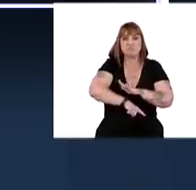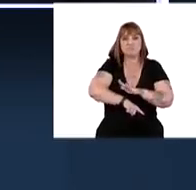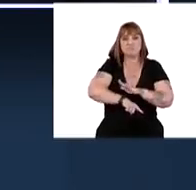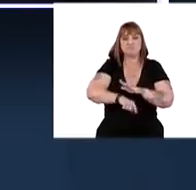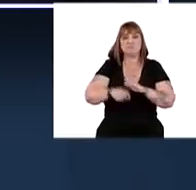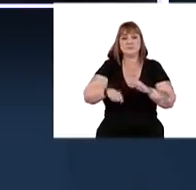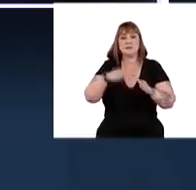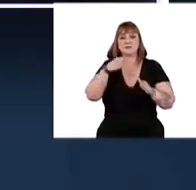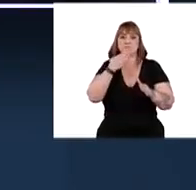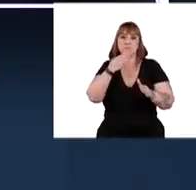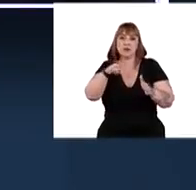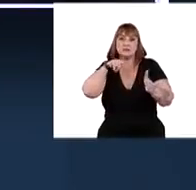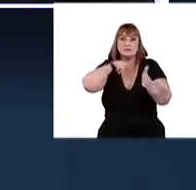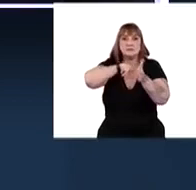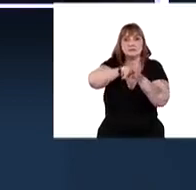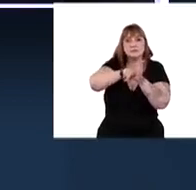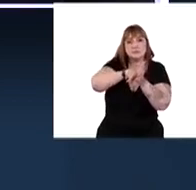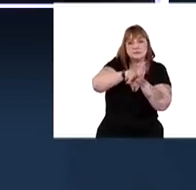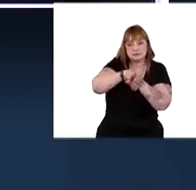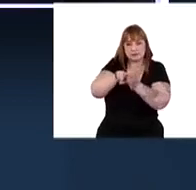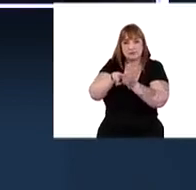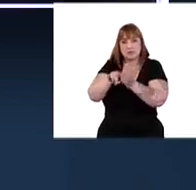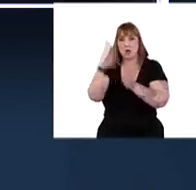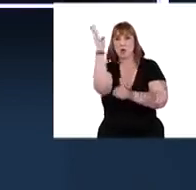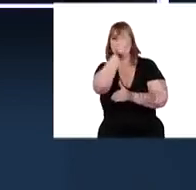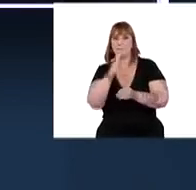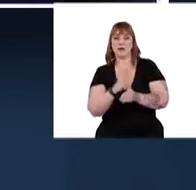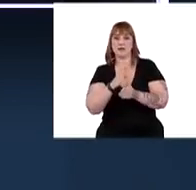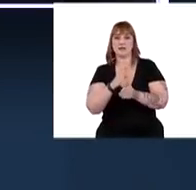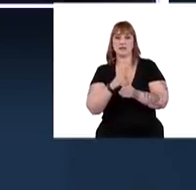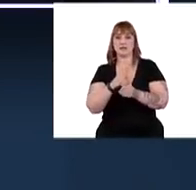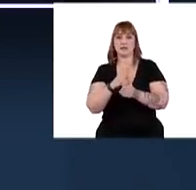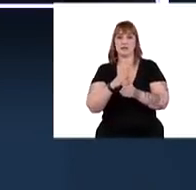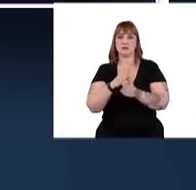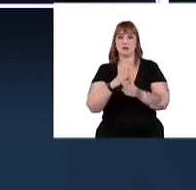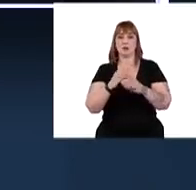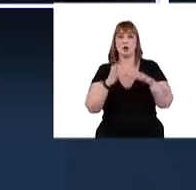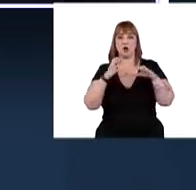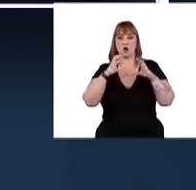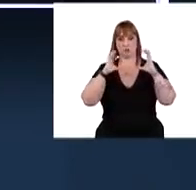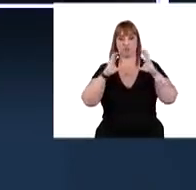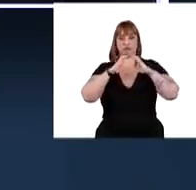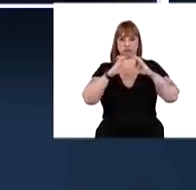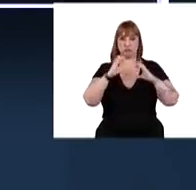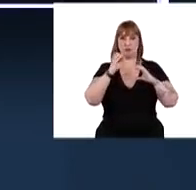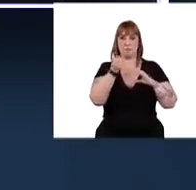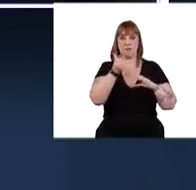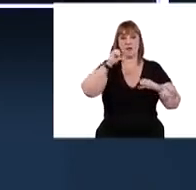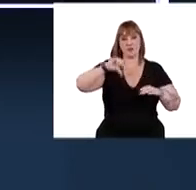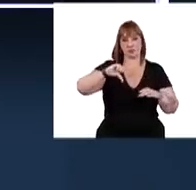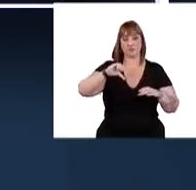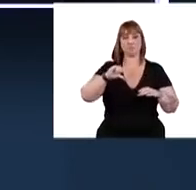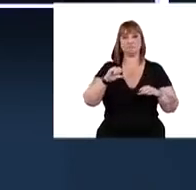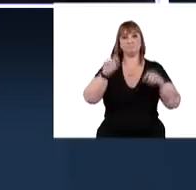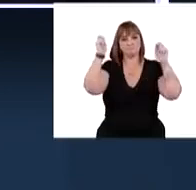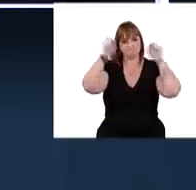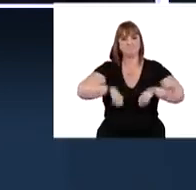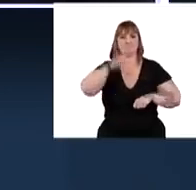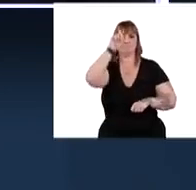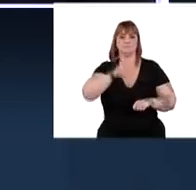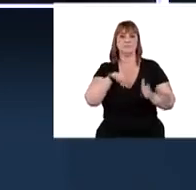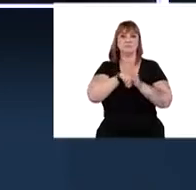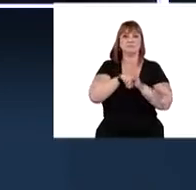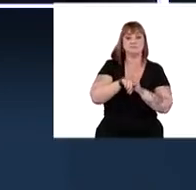à consulta livre, prévia e informada. O Brasil é signatário da Convenção 69, né? Que dá o direito à consulta. E aí esses